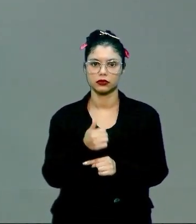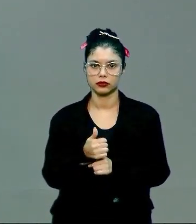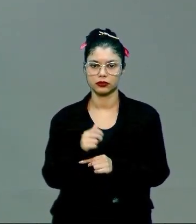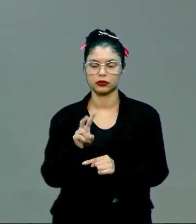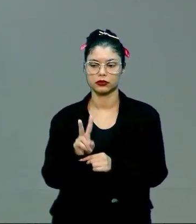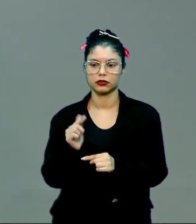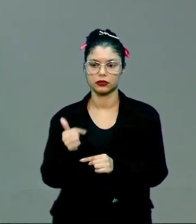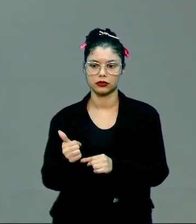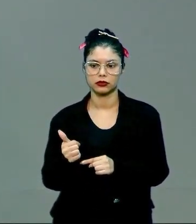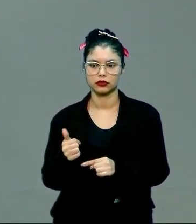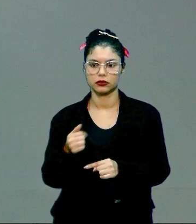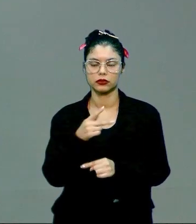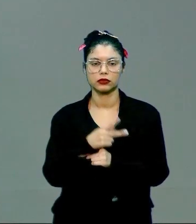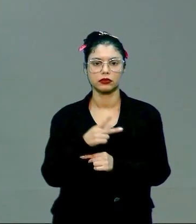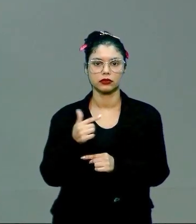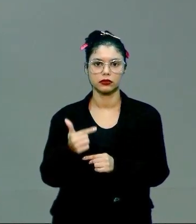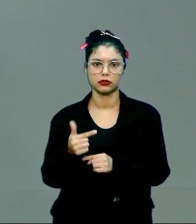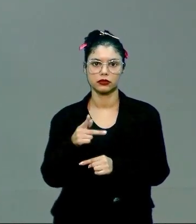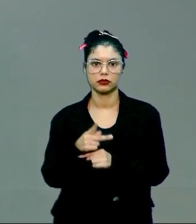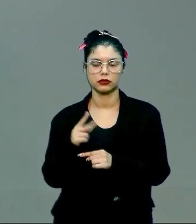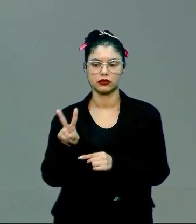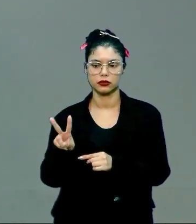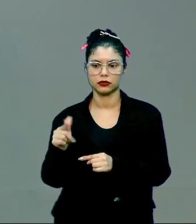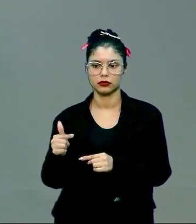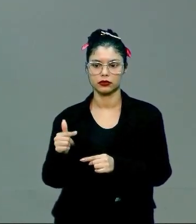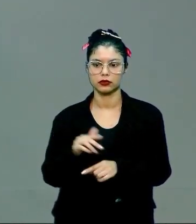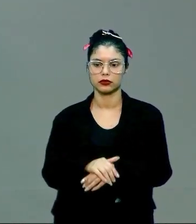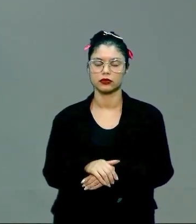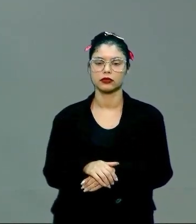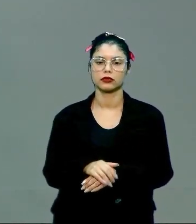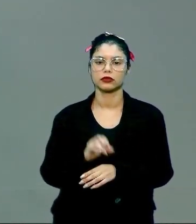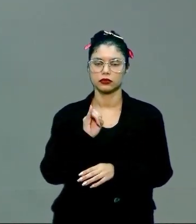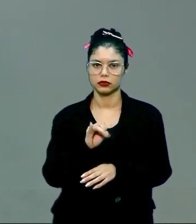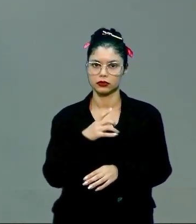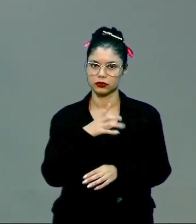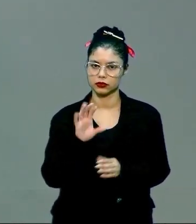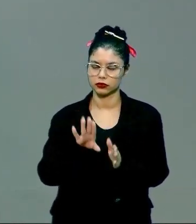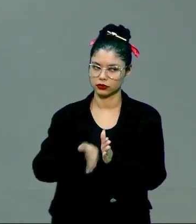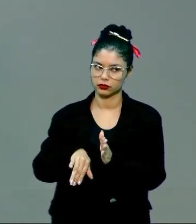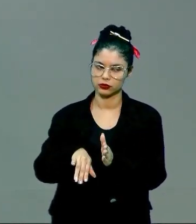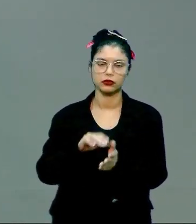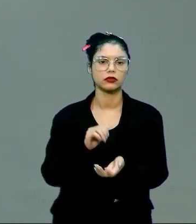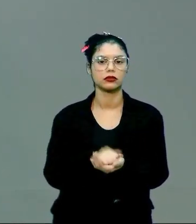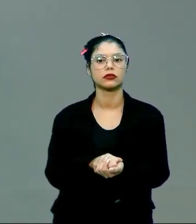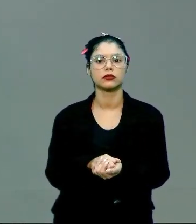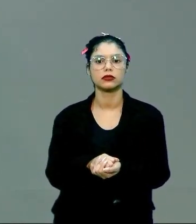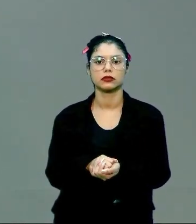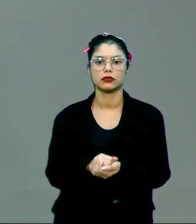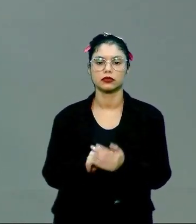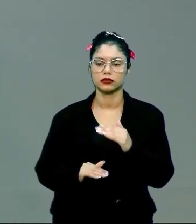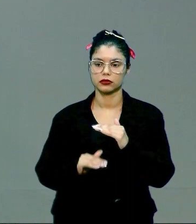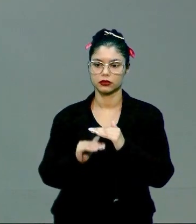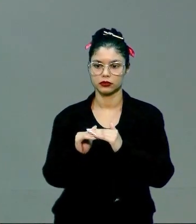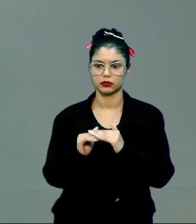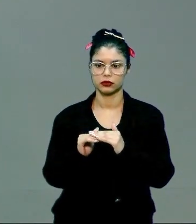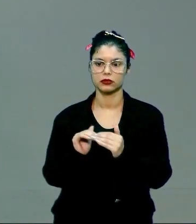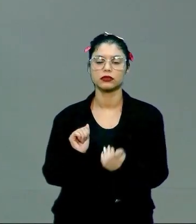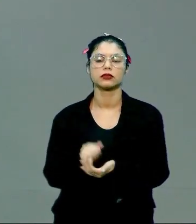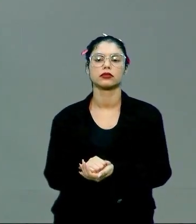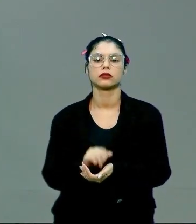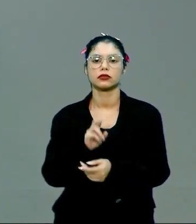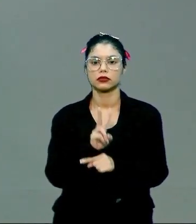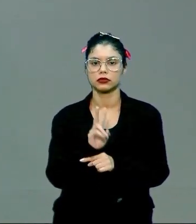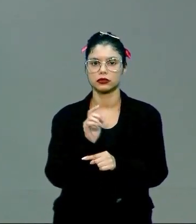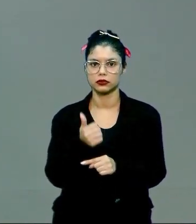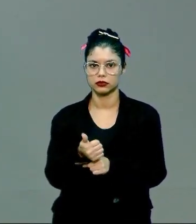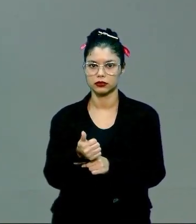e V1 igual a P2, V2. Se é isobárico, basta que eu tire da minha equação a pressão. Então, eu vou ter